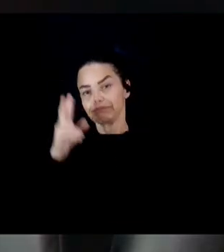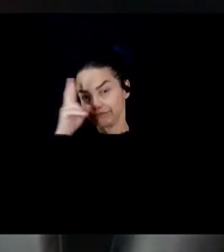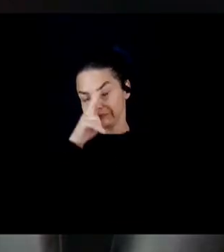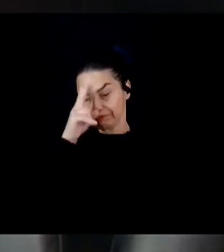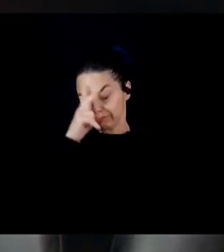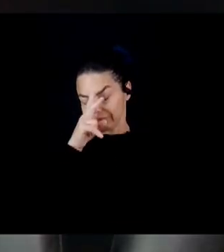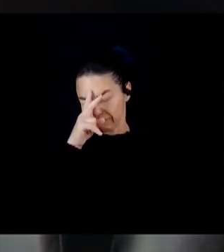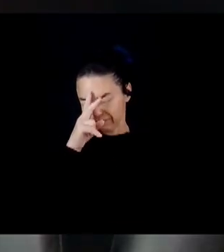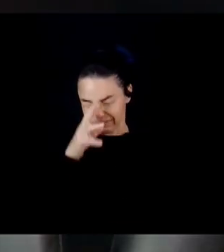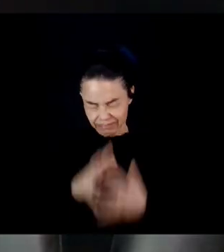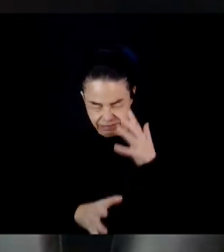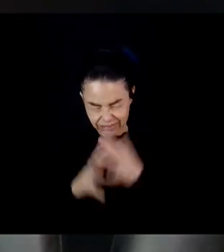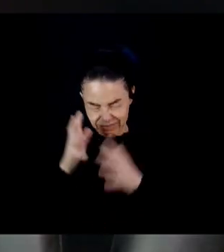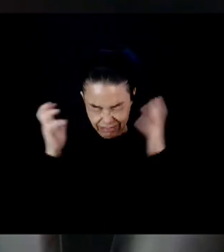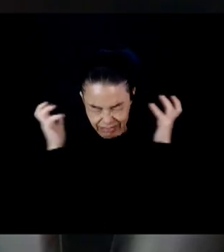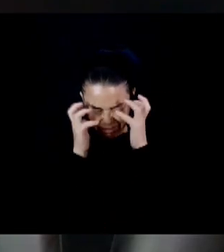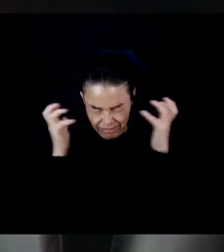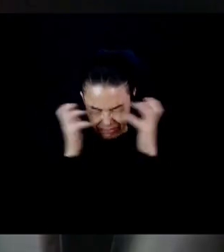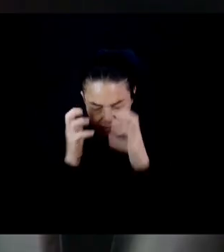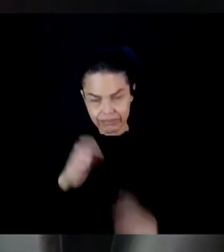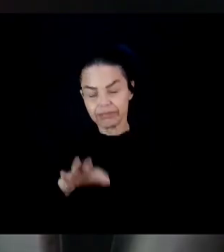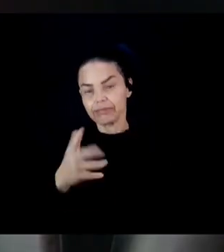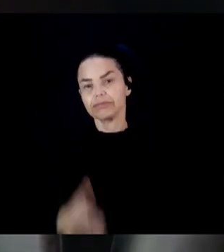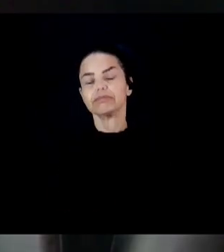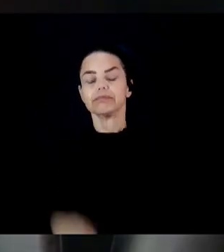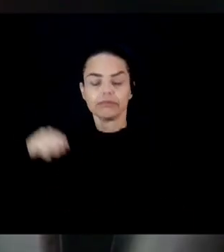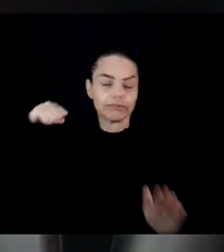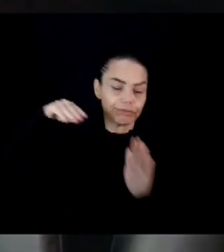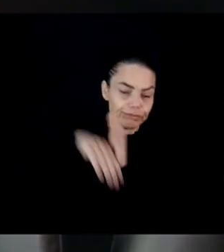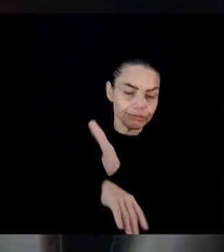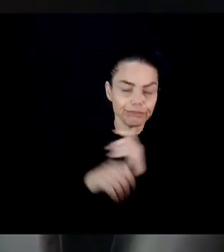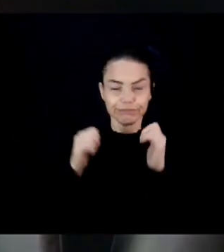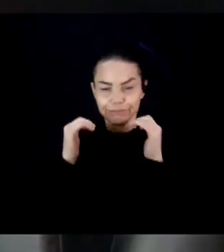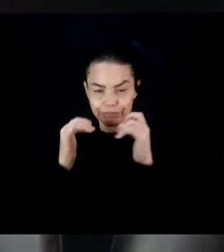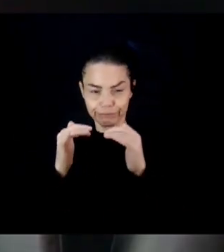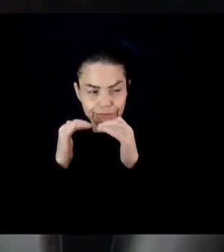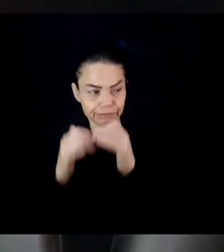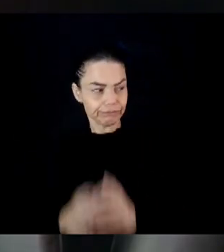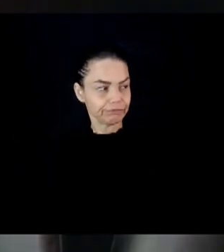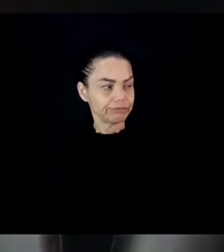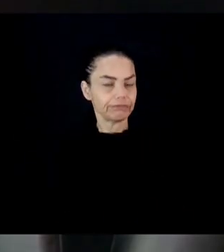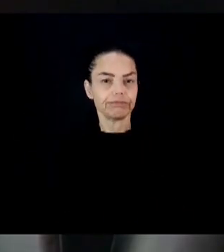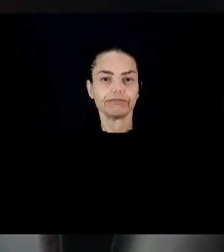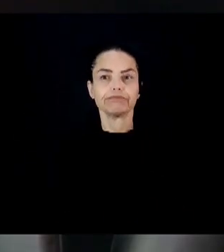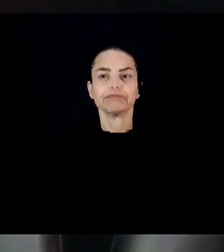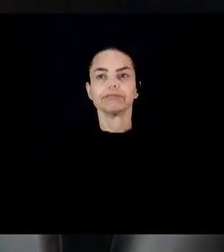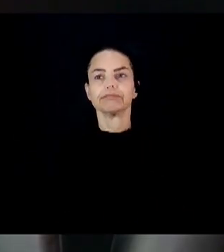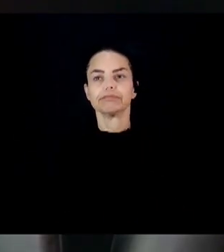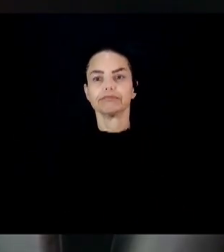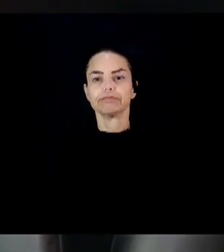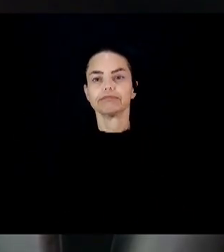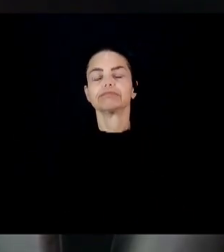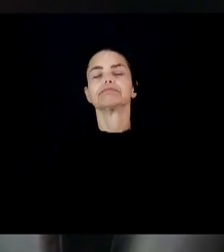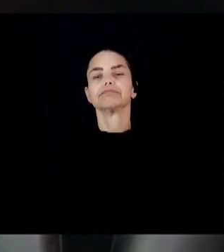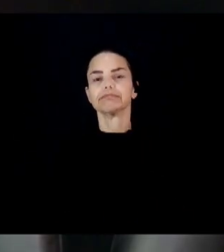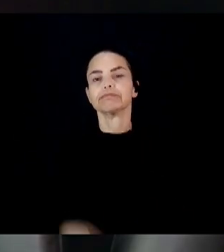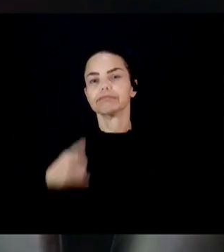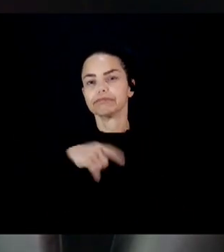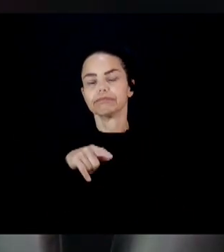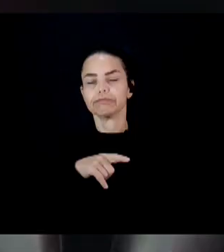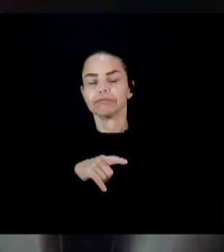vai acontecendo esse declínio cognitivo. Então, o nosso estilo de